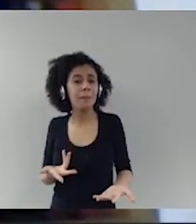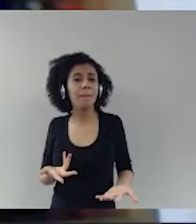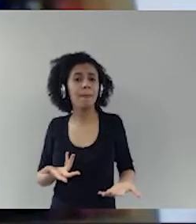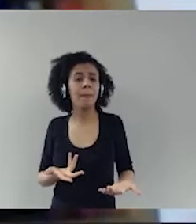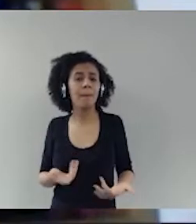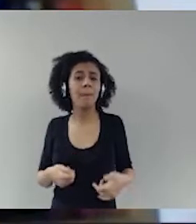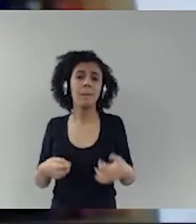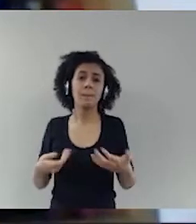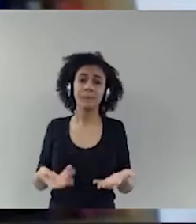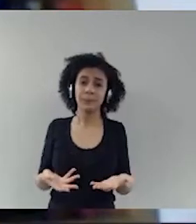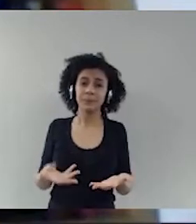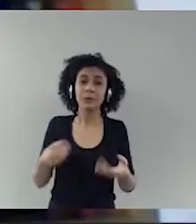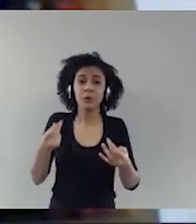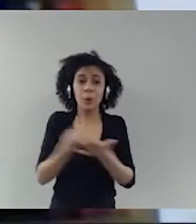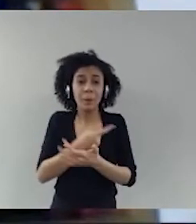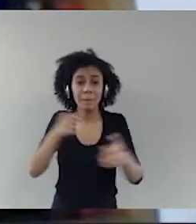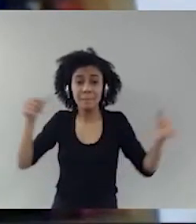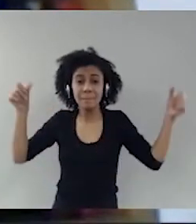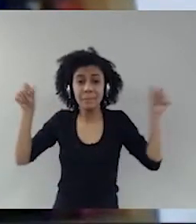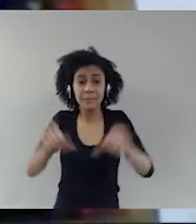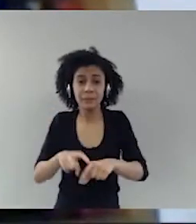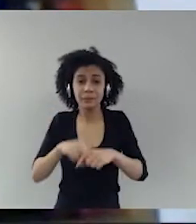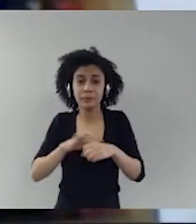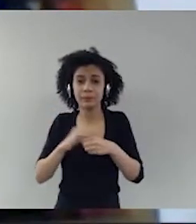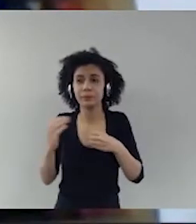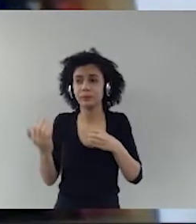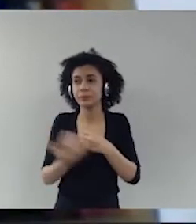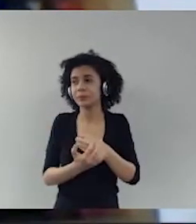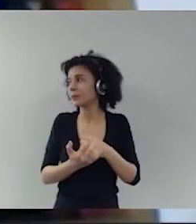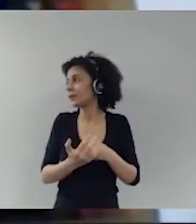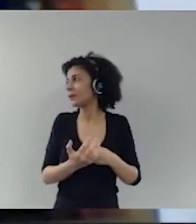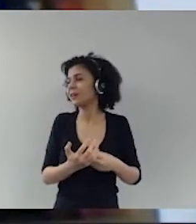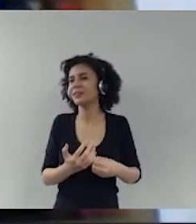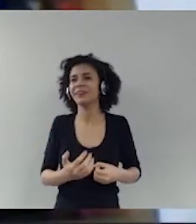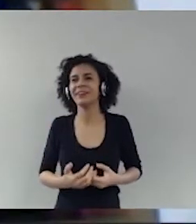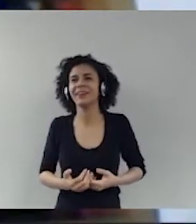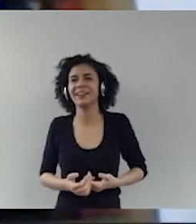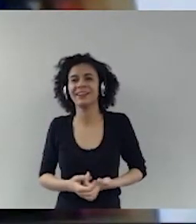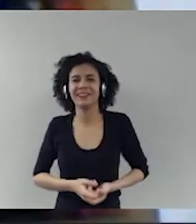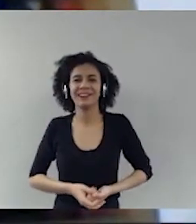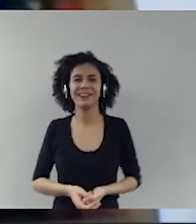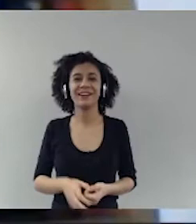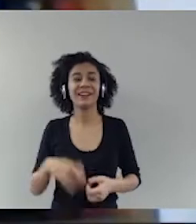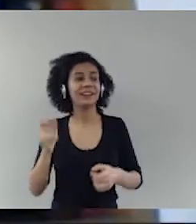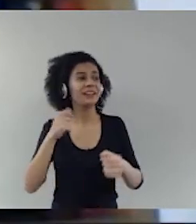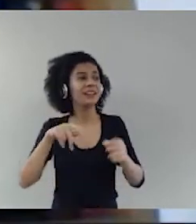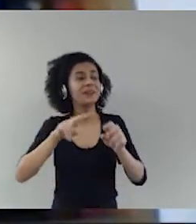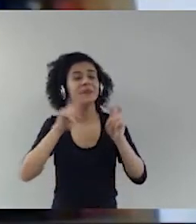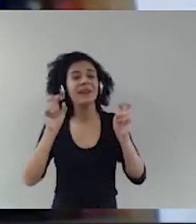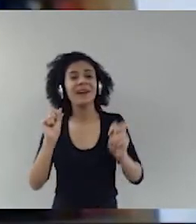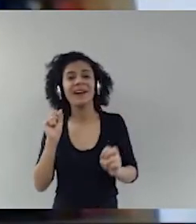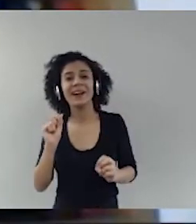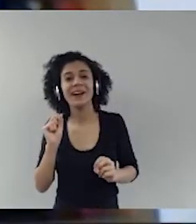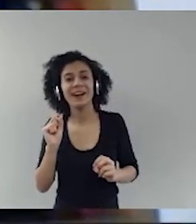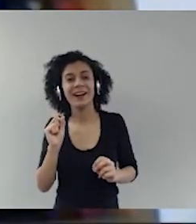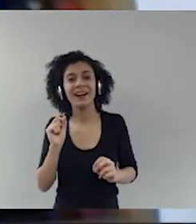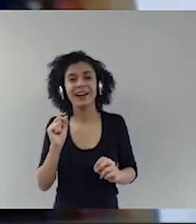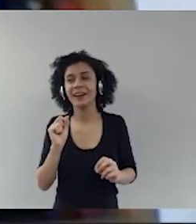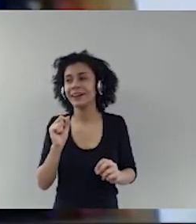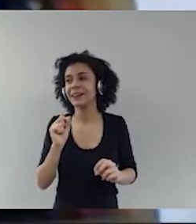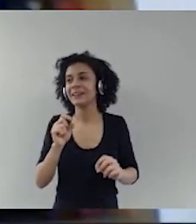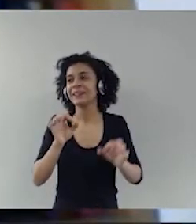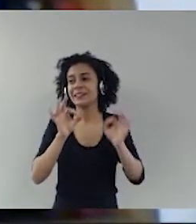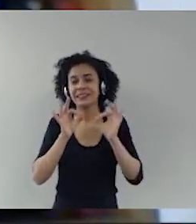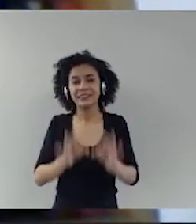aprofundado nesse momento por conta da pandemia, isso foi dito, inclusive, né? Então, essas questões todas mudarão, com